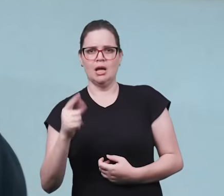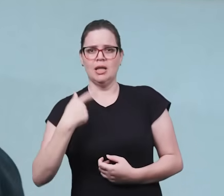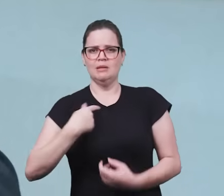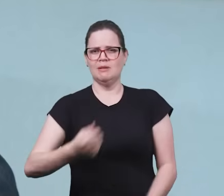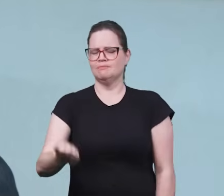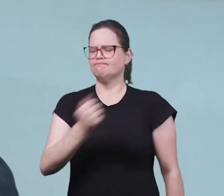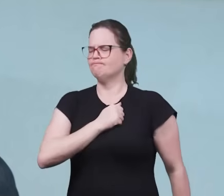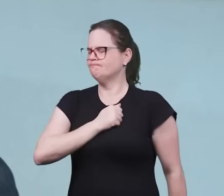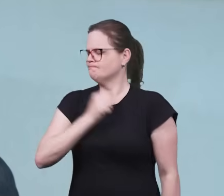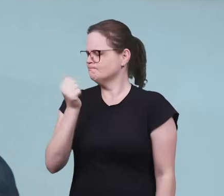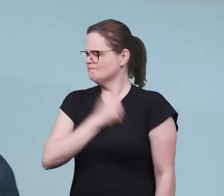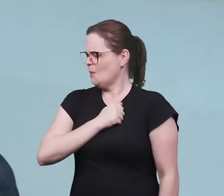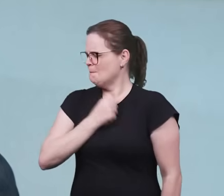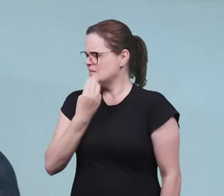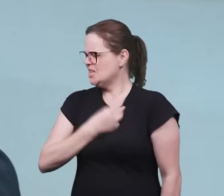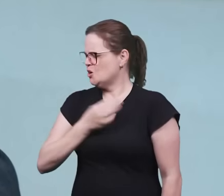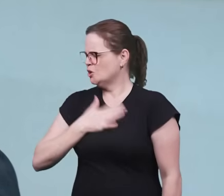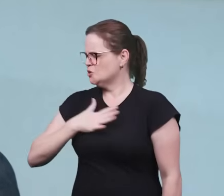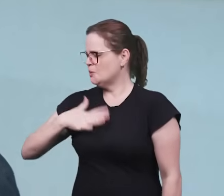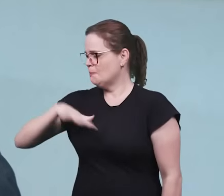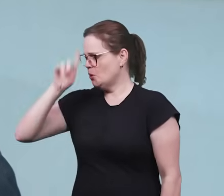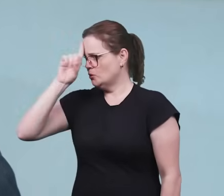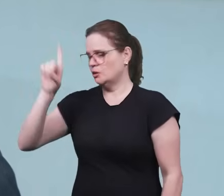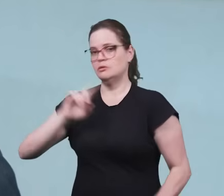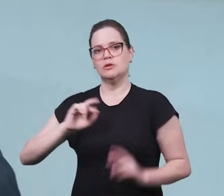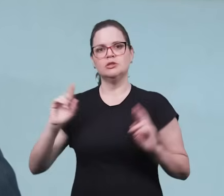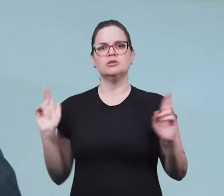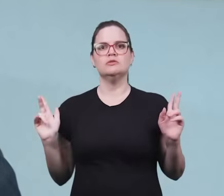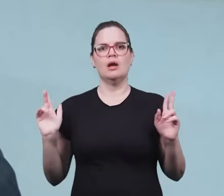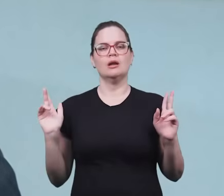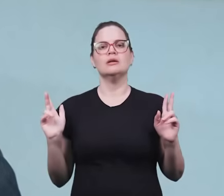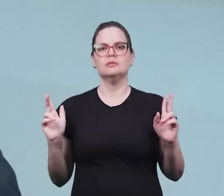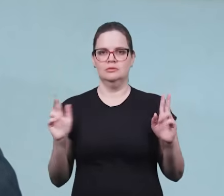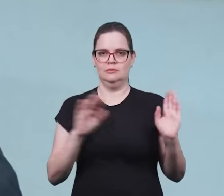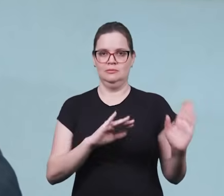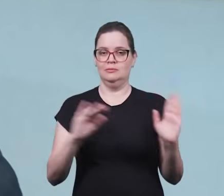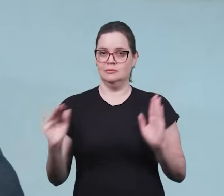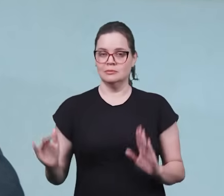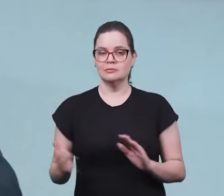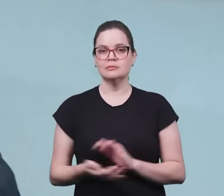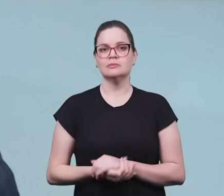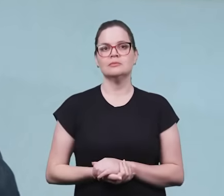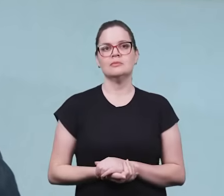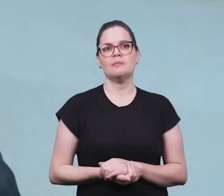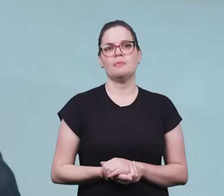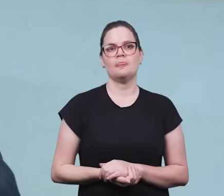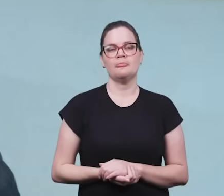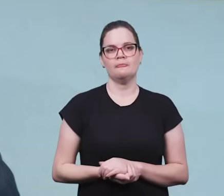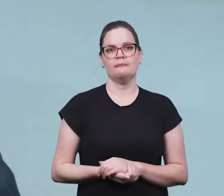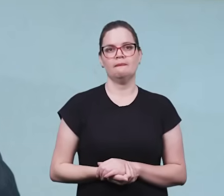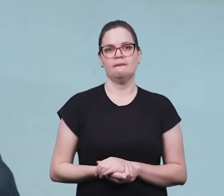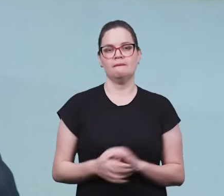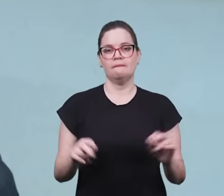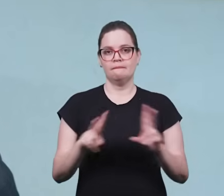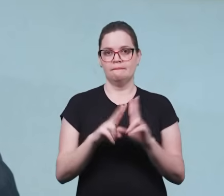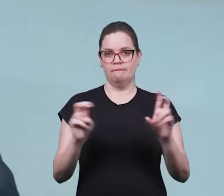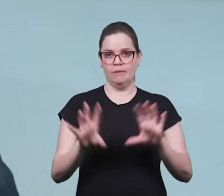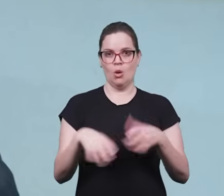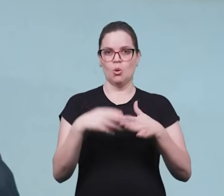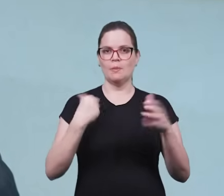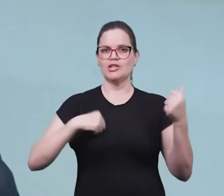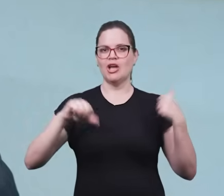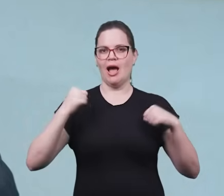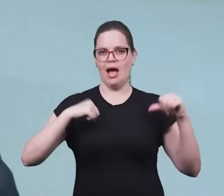tem misericórdia de mim. E a outra coisa, quando você fala que está ligado à classe